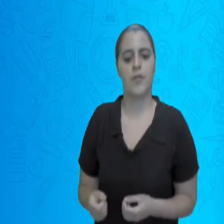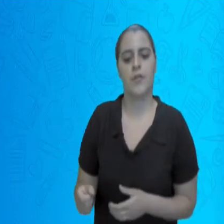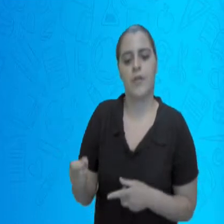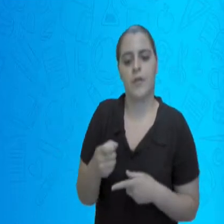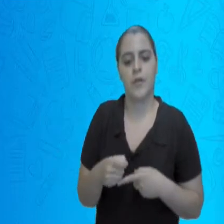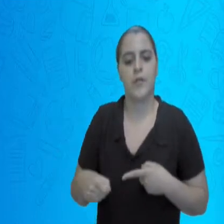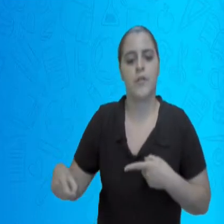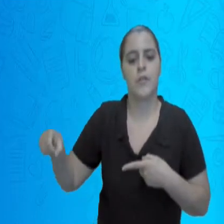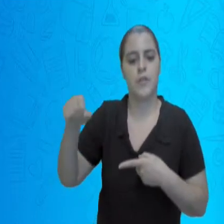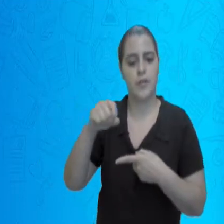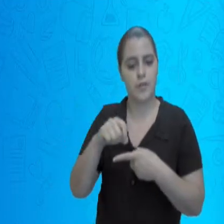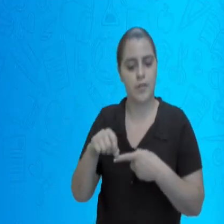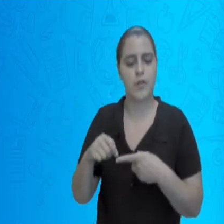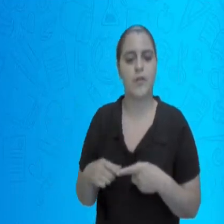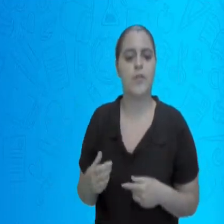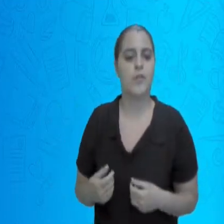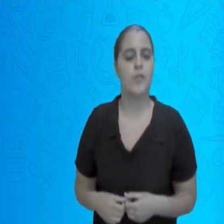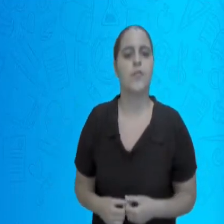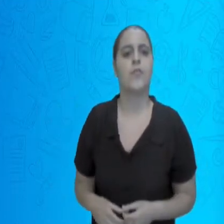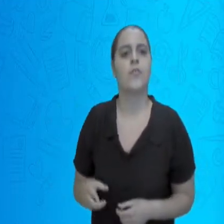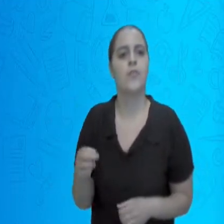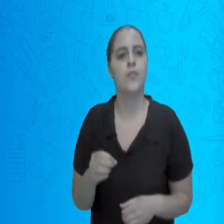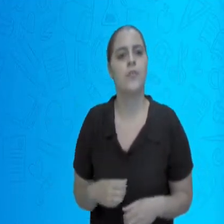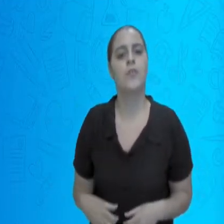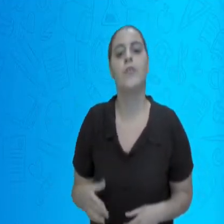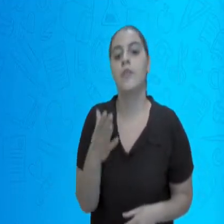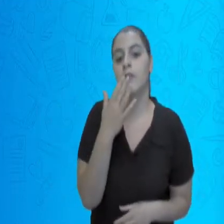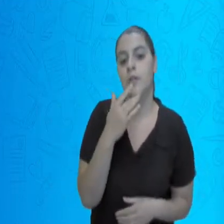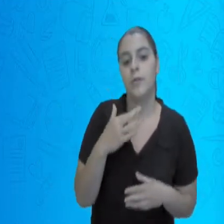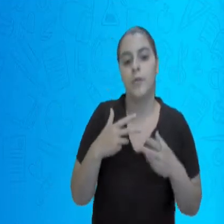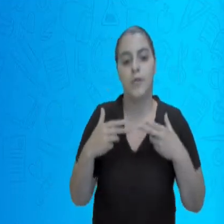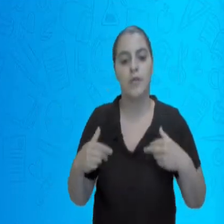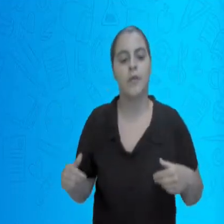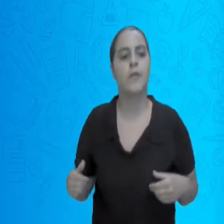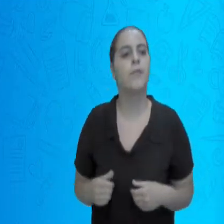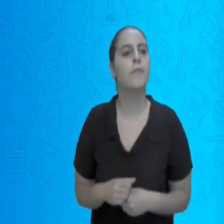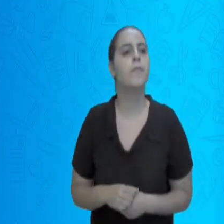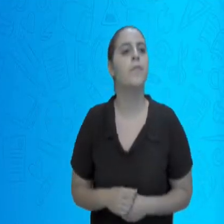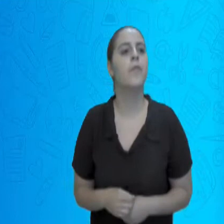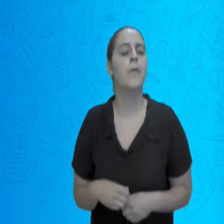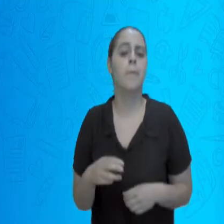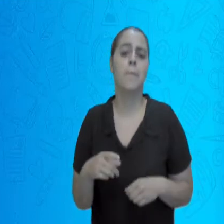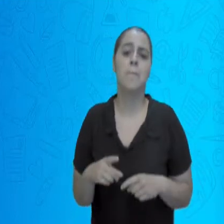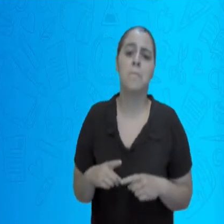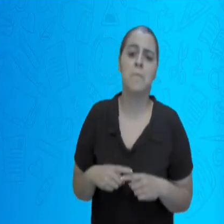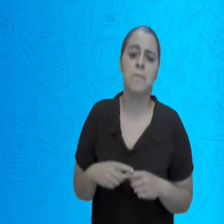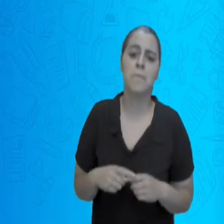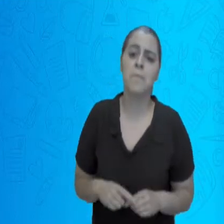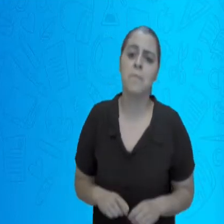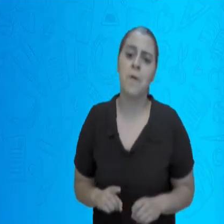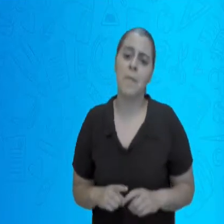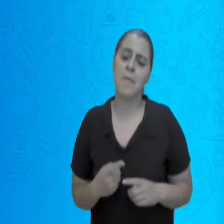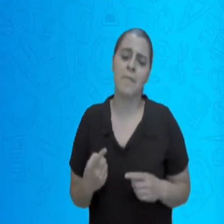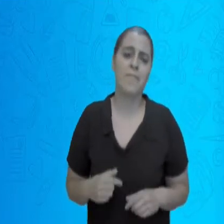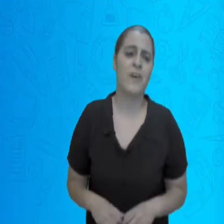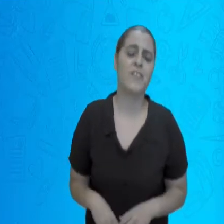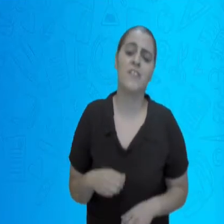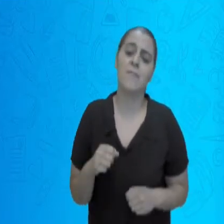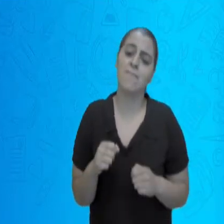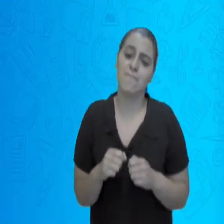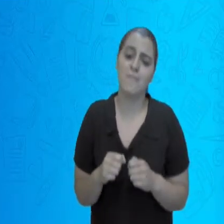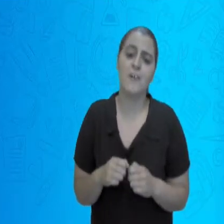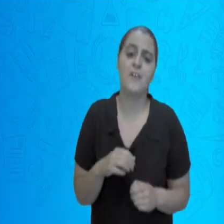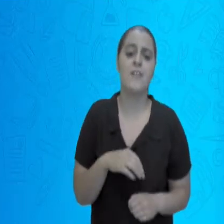que nós não aproveitamos mais. Mas, infelizmente, nós temos aqueles que são tóxicos